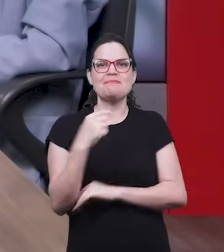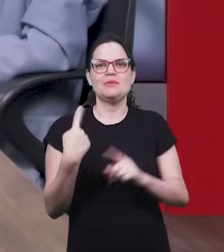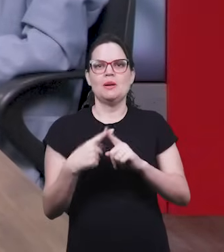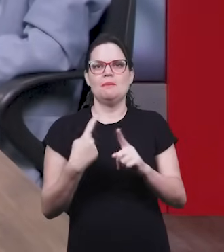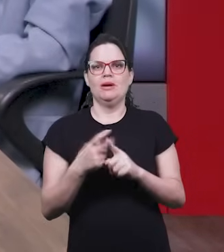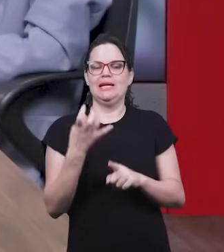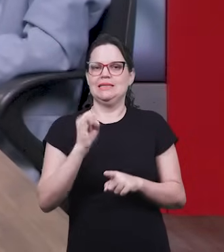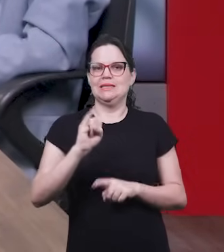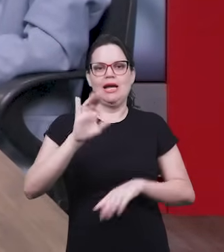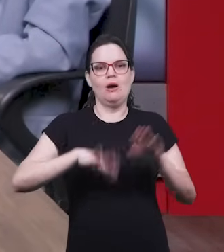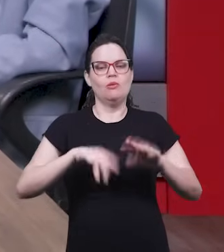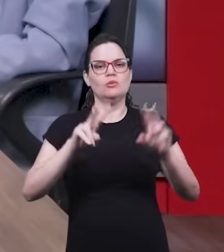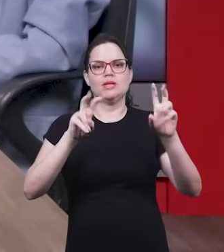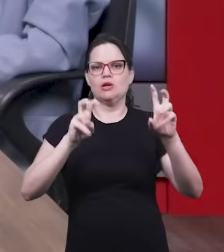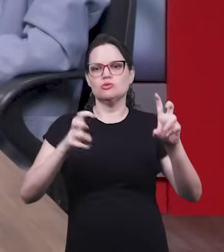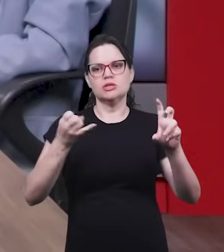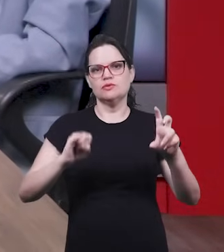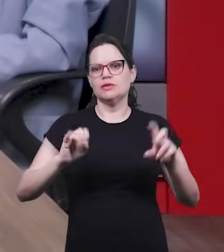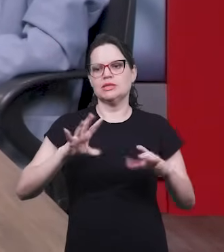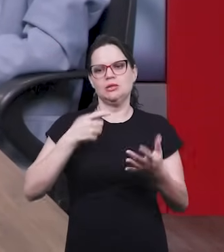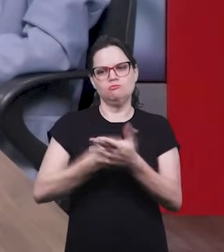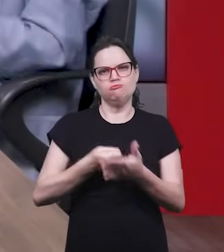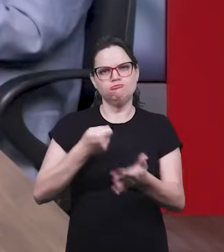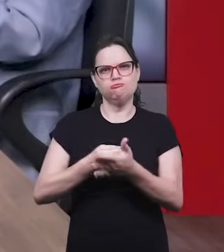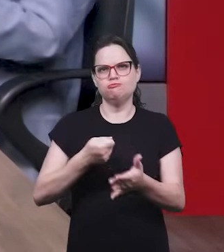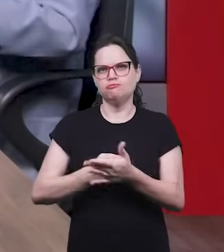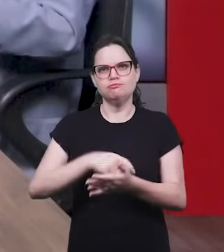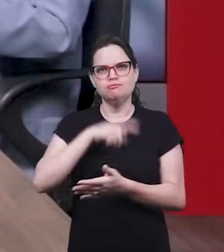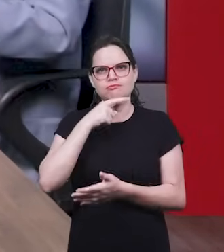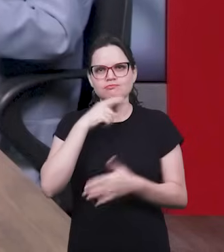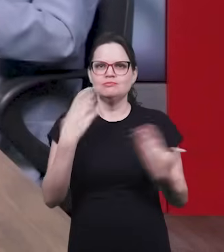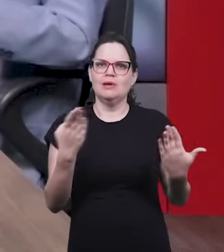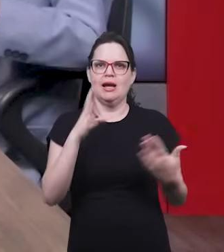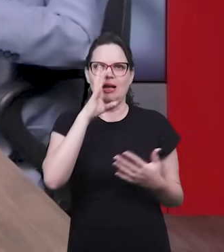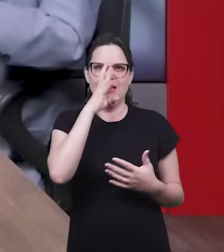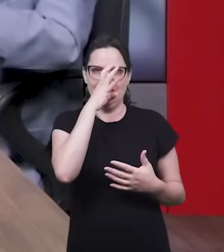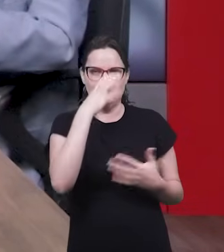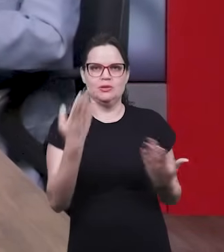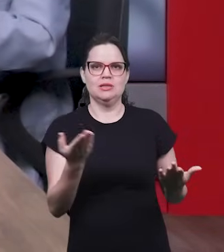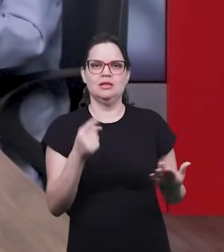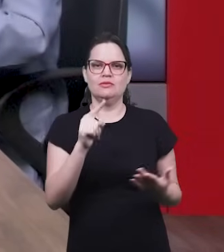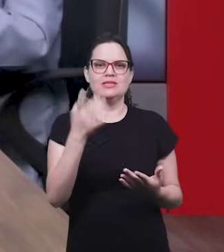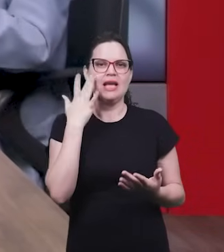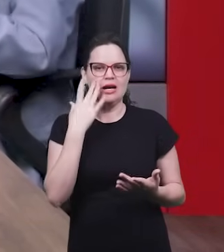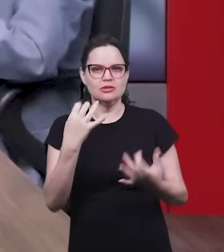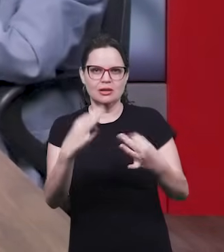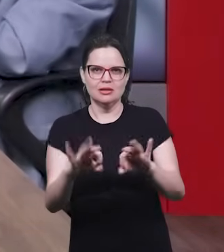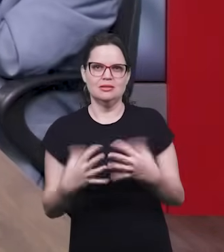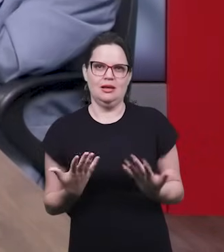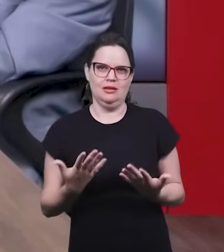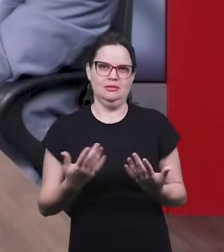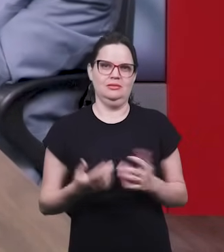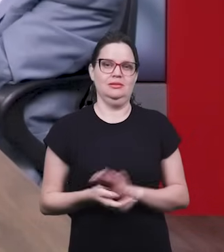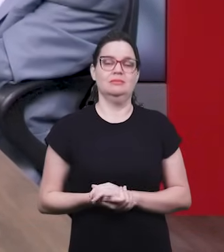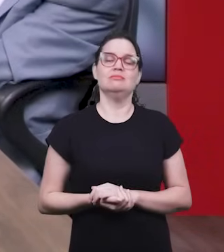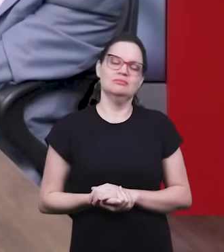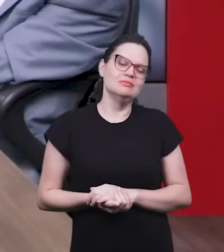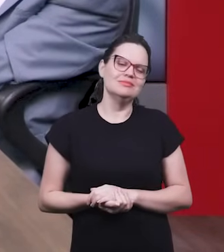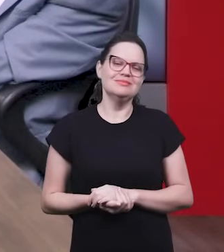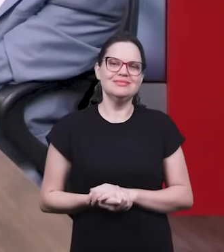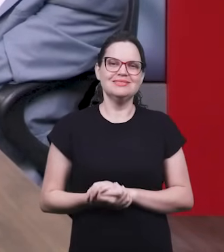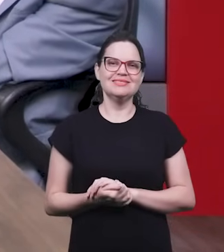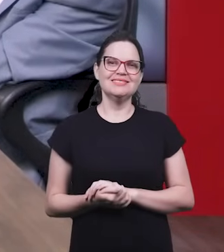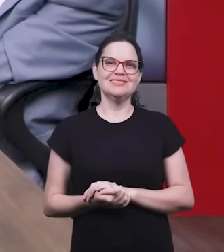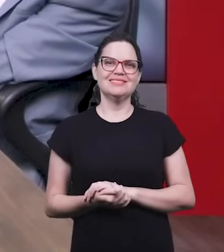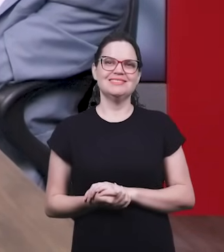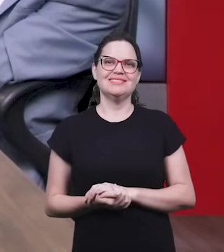coisa boa admitir com certas coisas, não é? Você, às vezes, é teimosia pro lado que você acha que é aquilo que está certo, né?